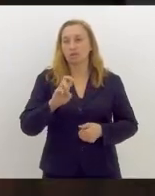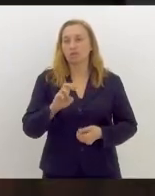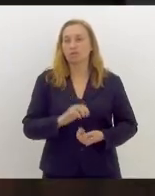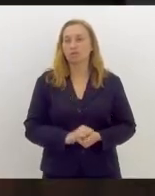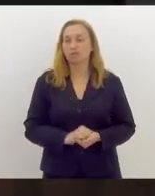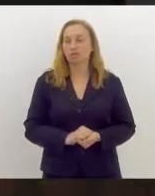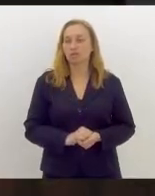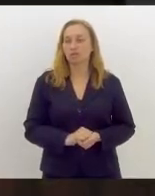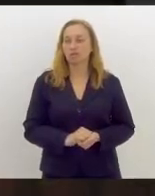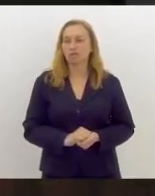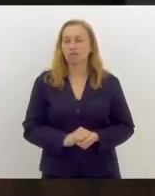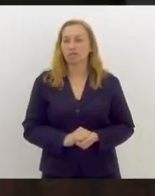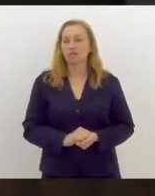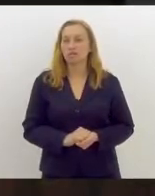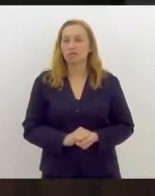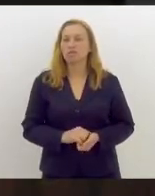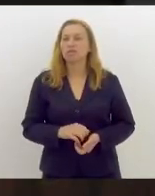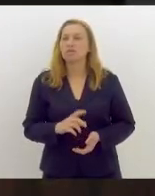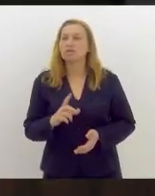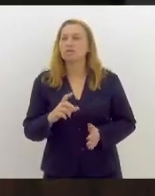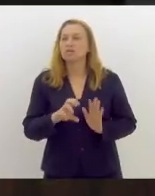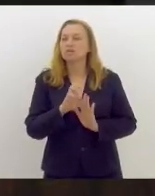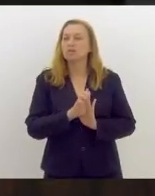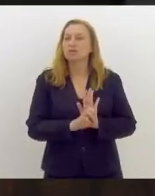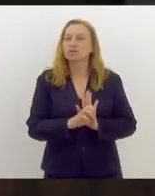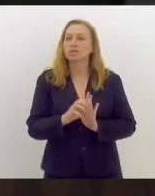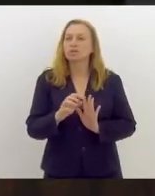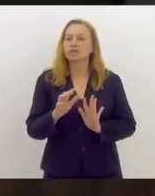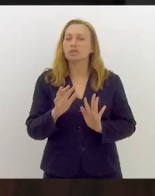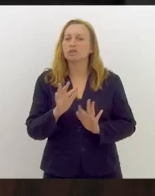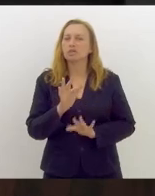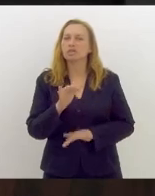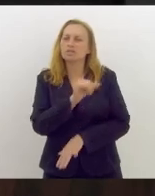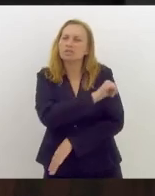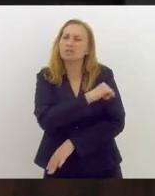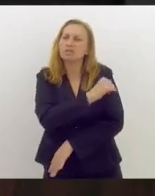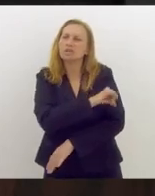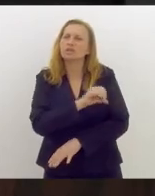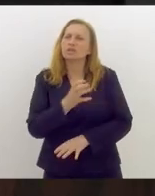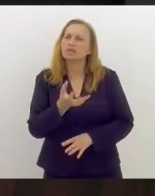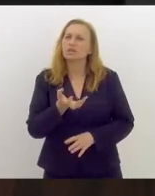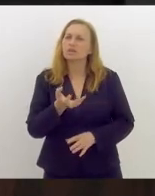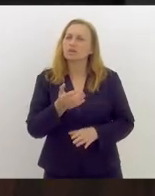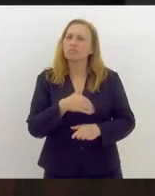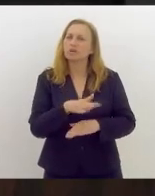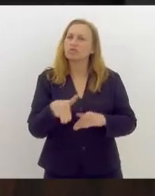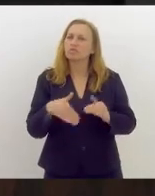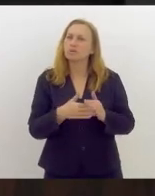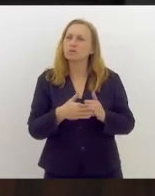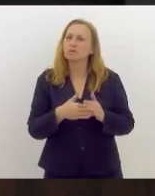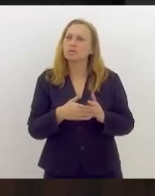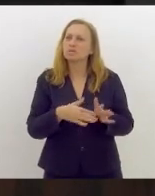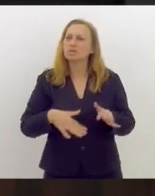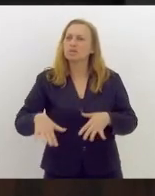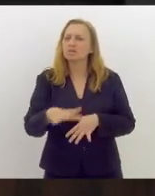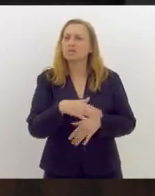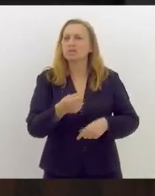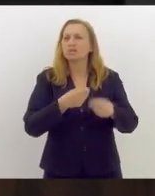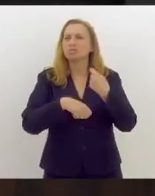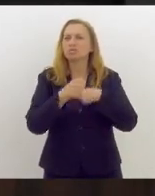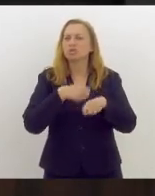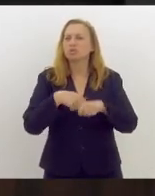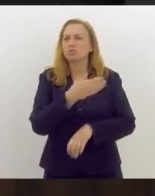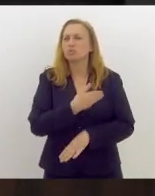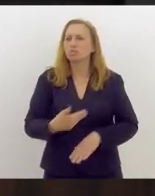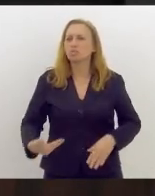aqui de quem da enfermeira Rejane que ela quer estender para todas as unidades da administração pública